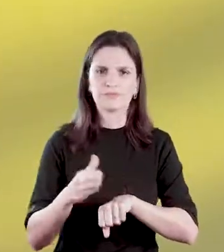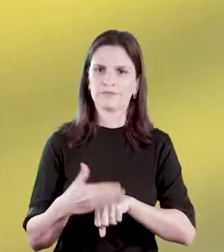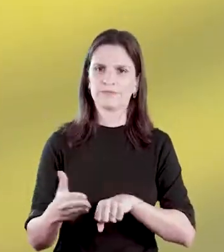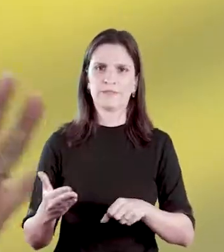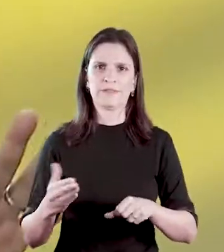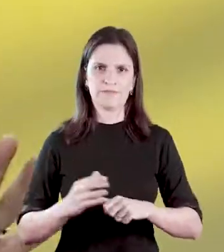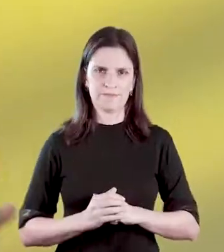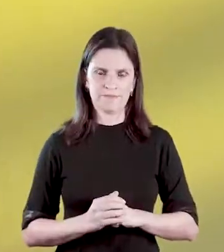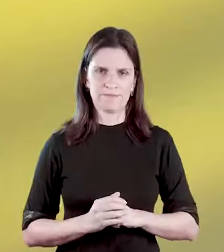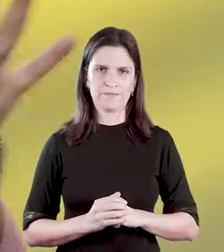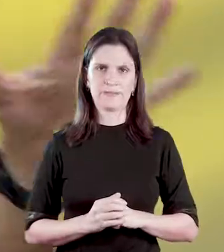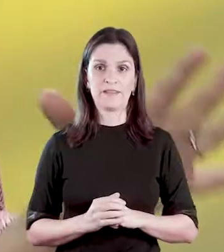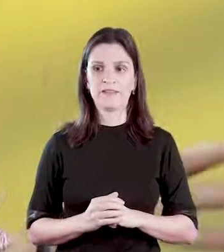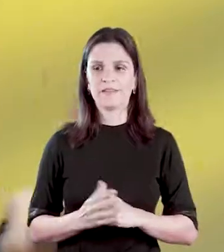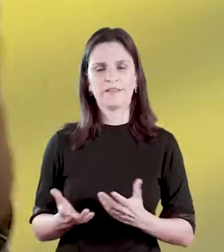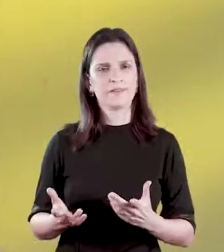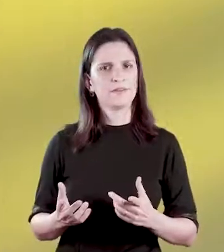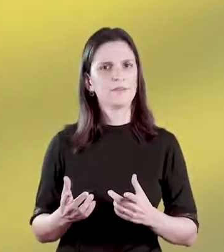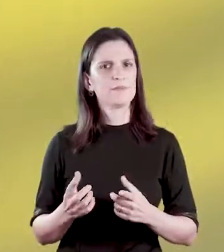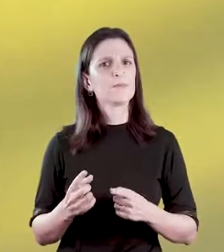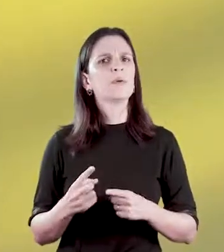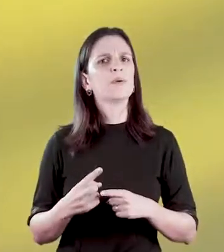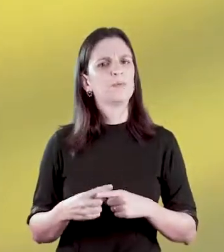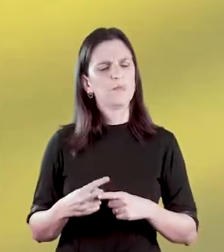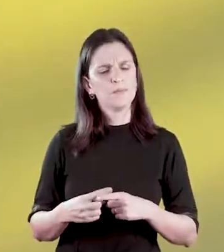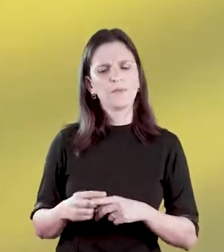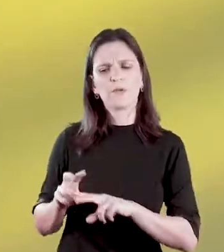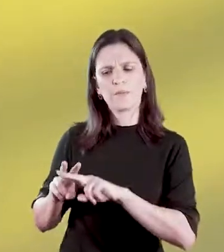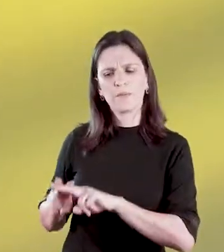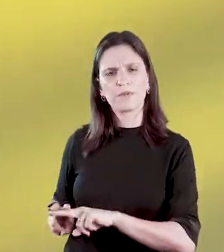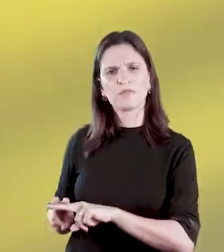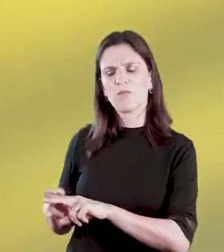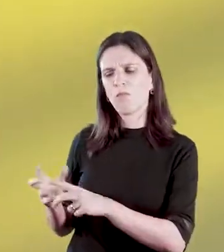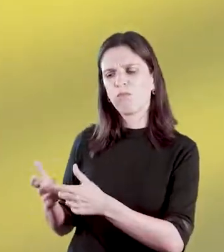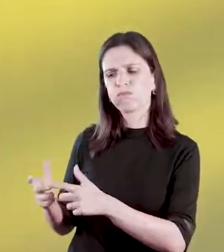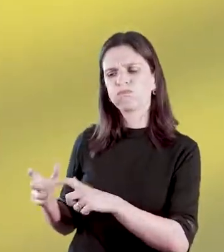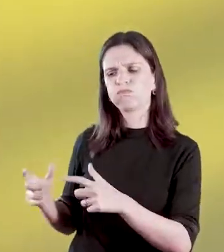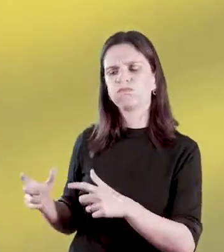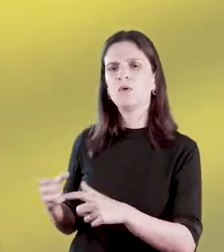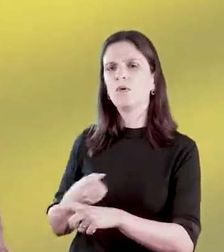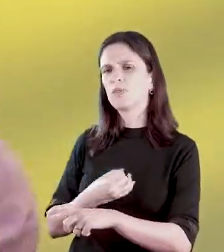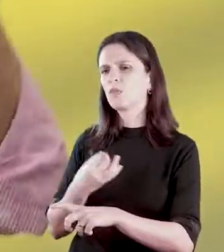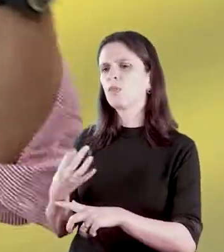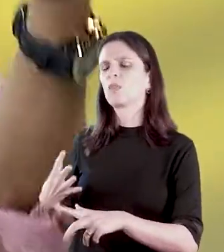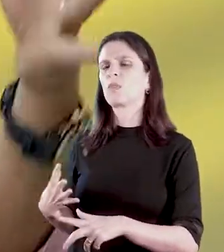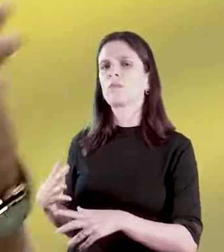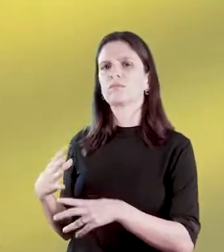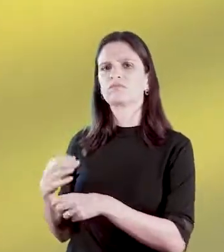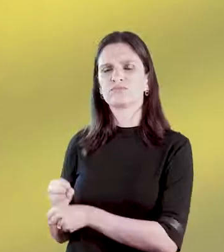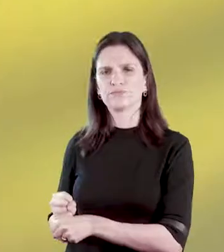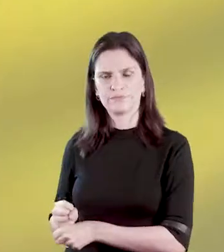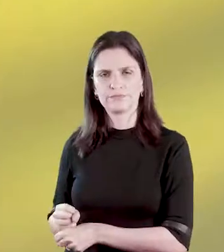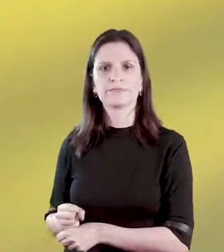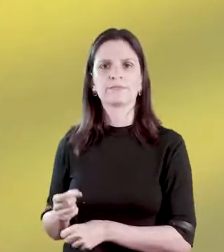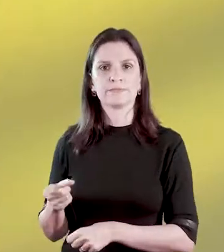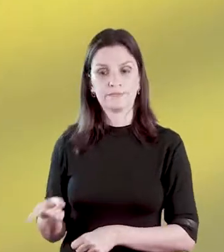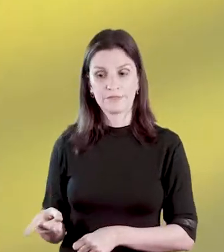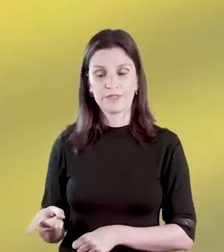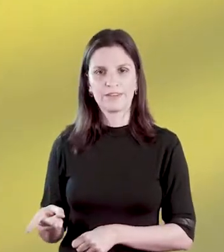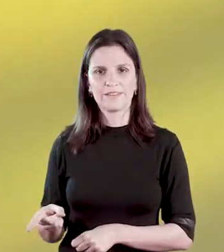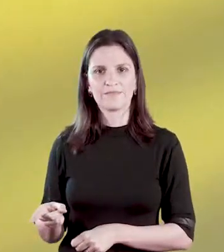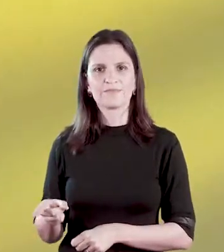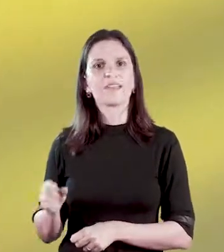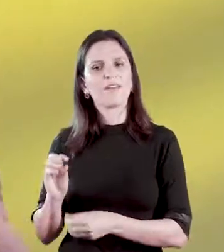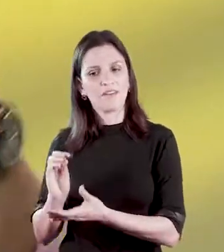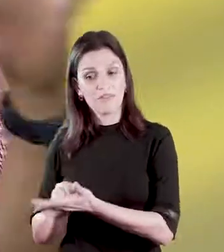lado e não se iluda e não adianta dizer que não é porque é a gente tem observado entendeu fiquei Entra lá muitas vezes